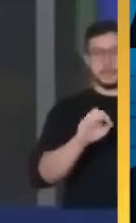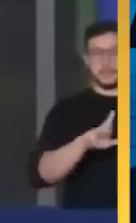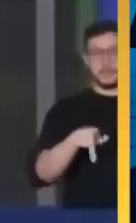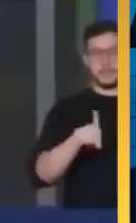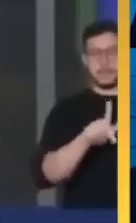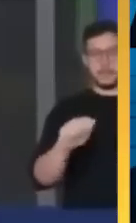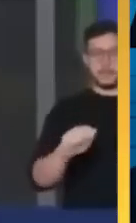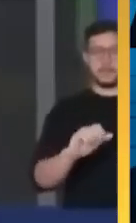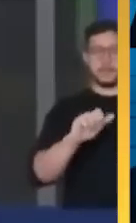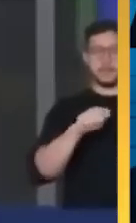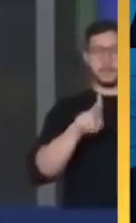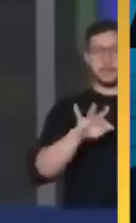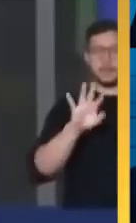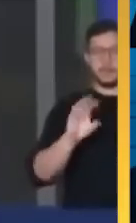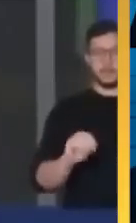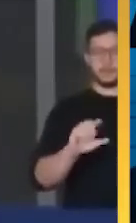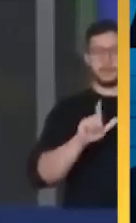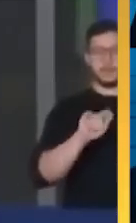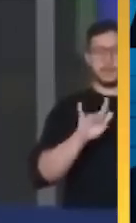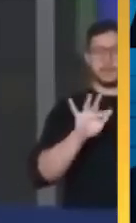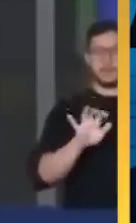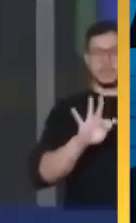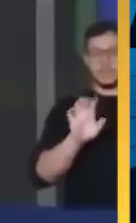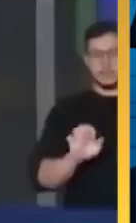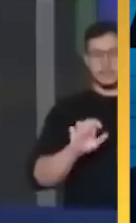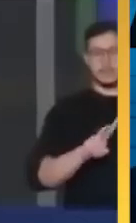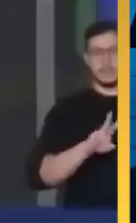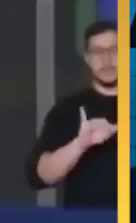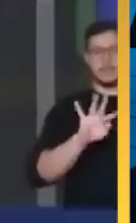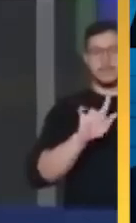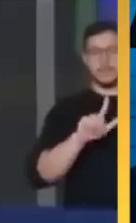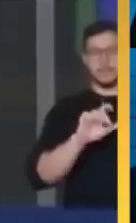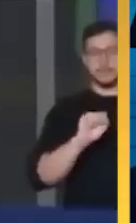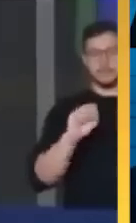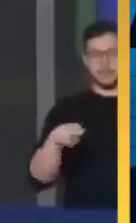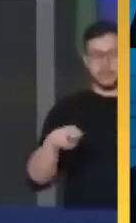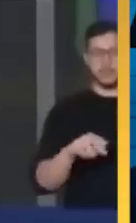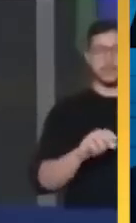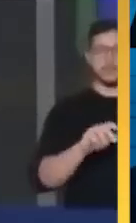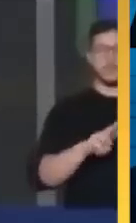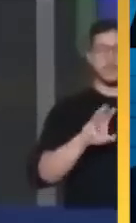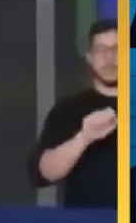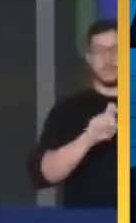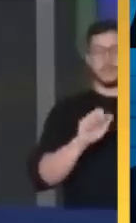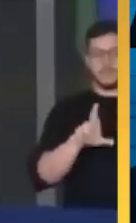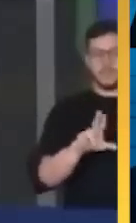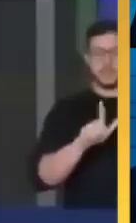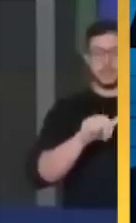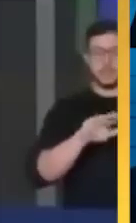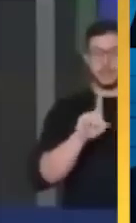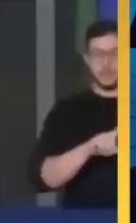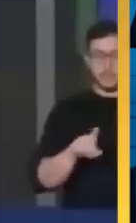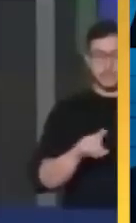Érika kokay Capitão Augusto lavar o Vilson da fetaemg delegado Waldir Luiz Miranda